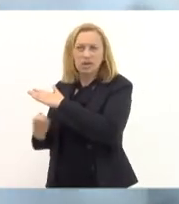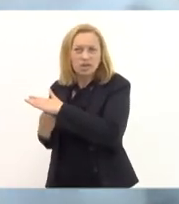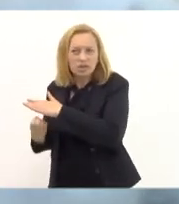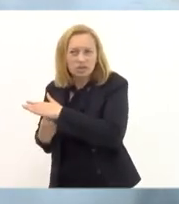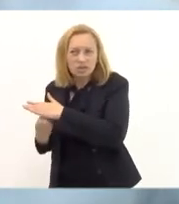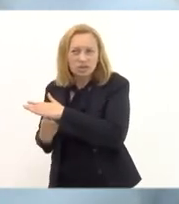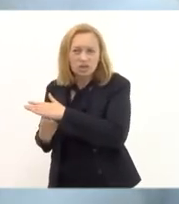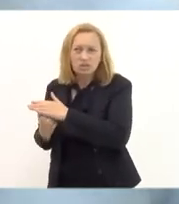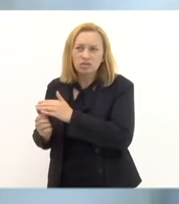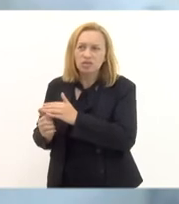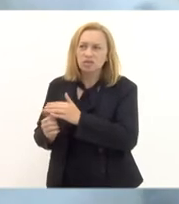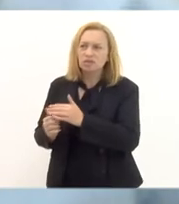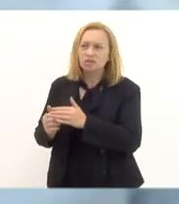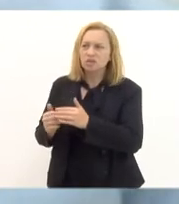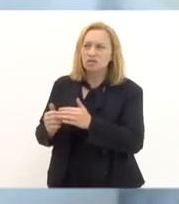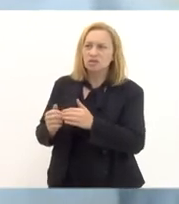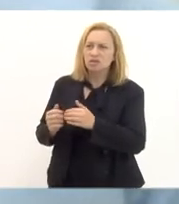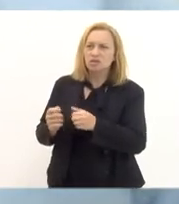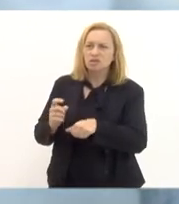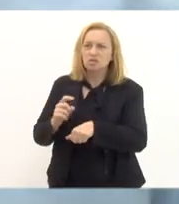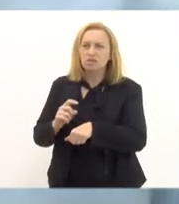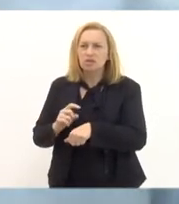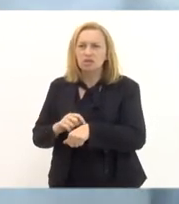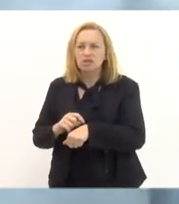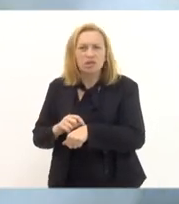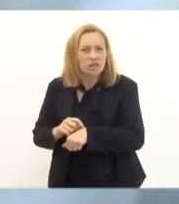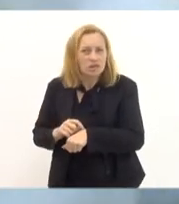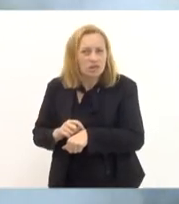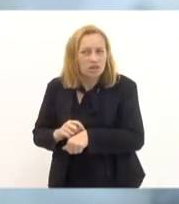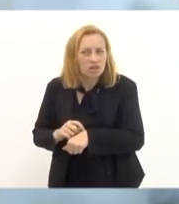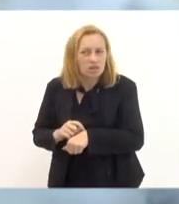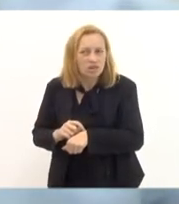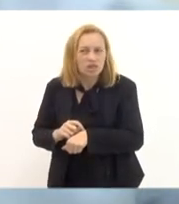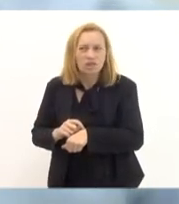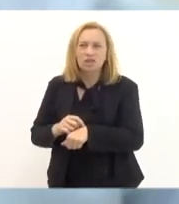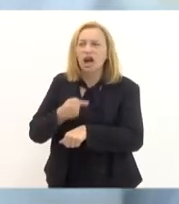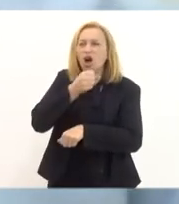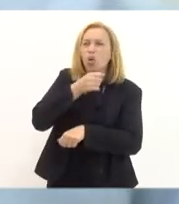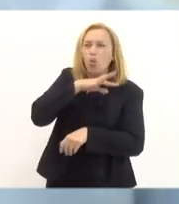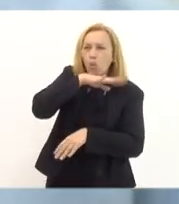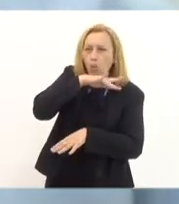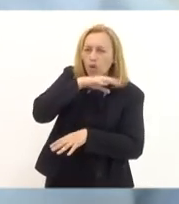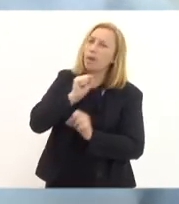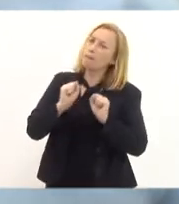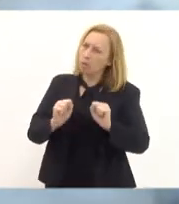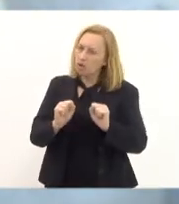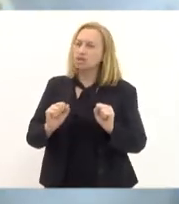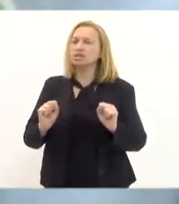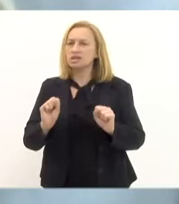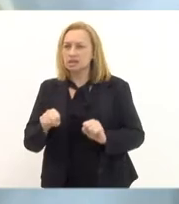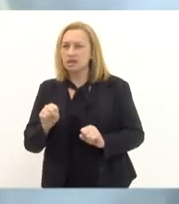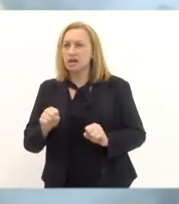momento de banco de carro vermelho no vermelho o